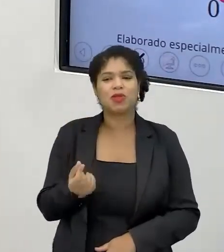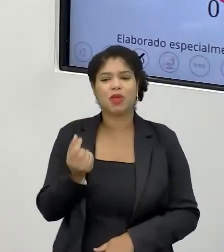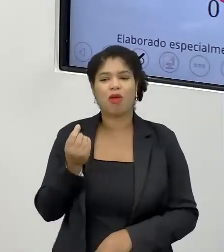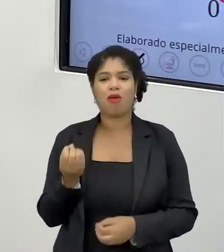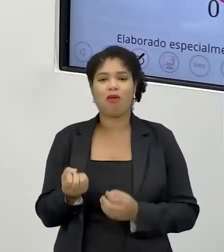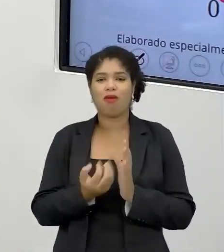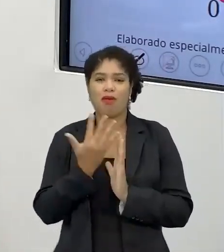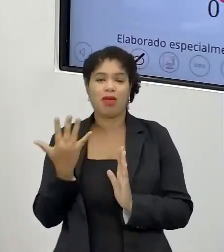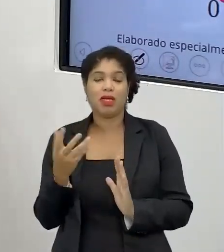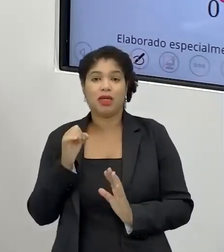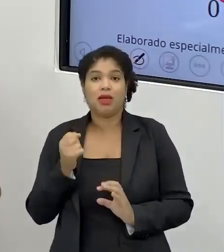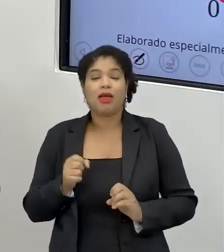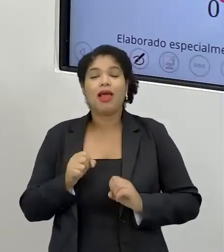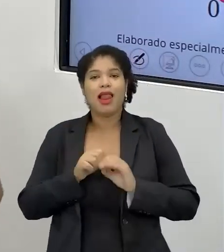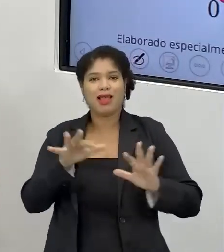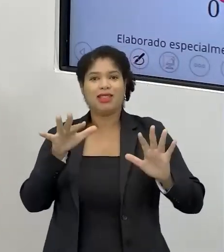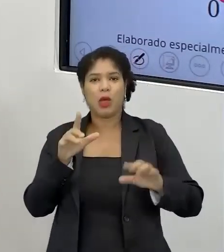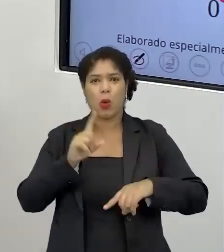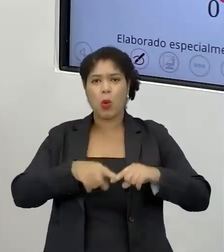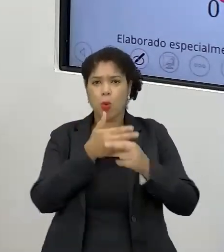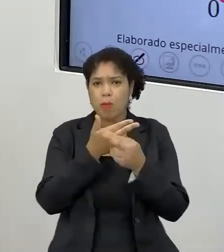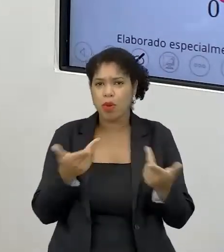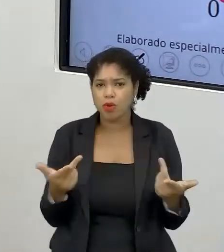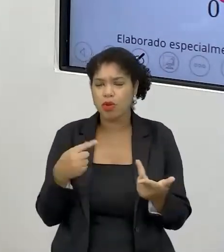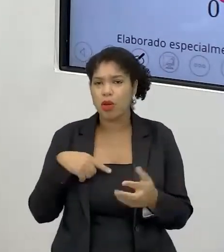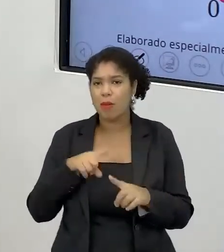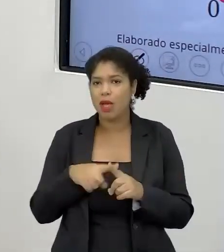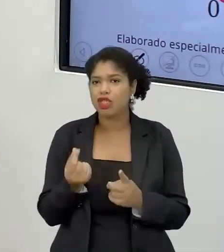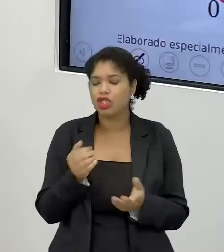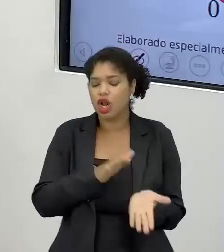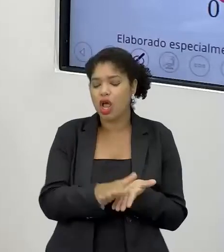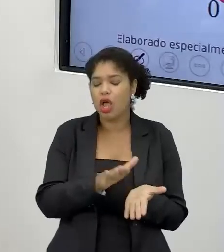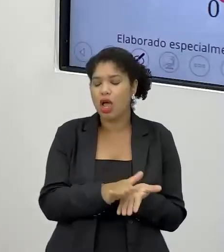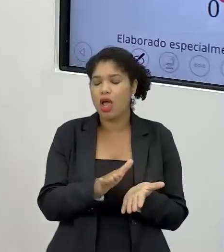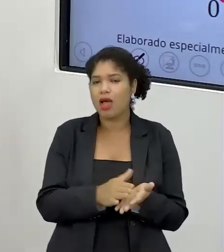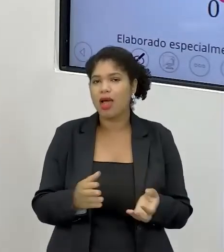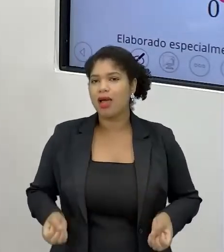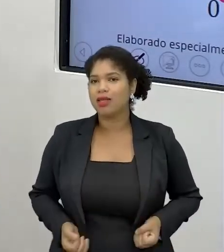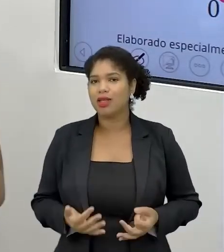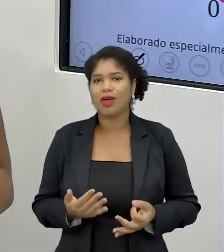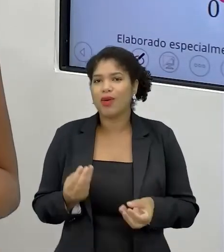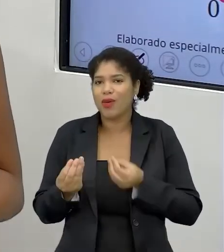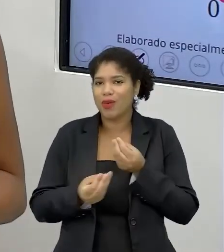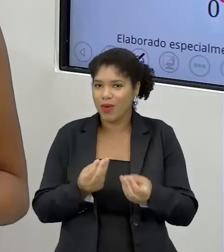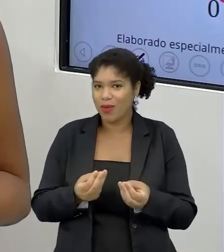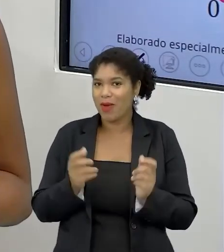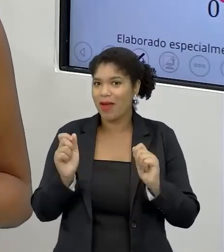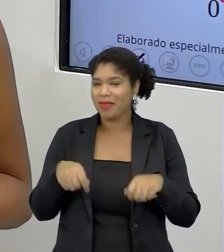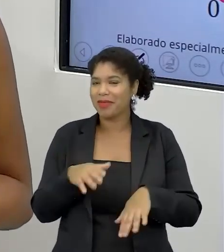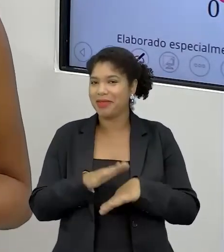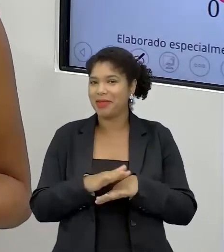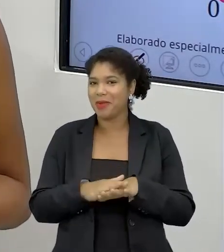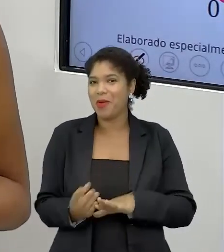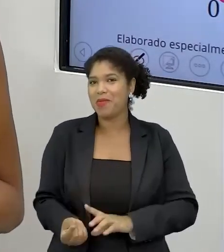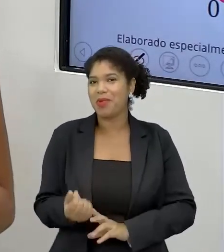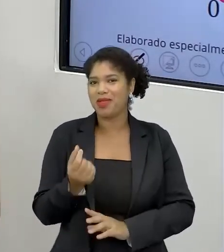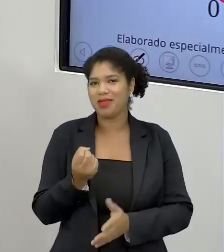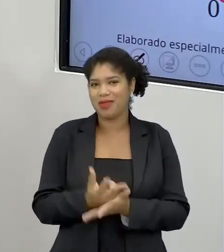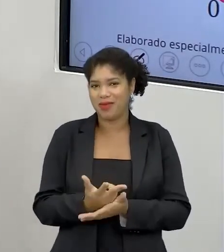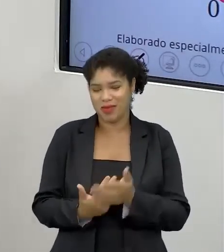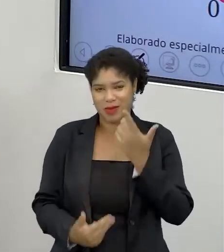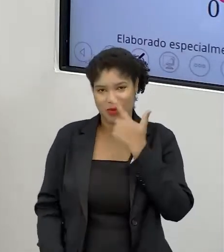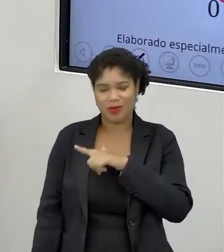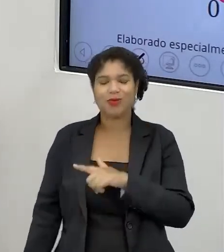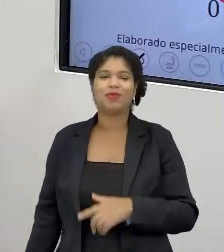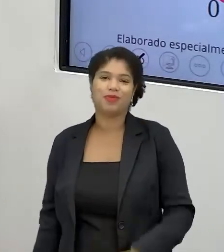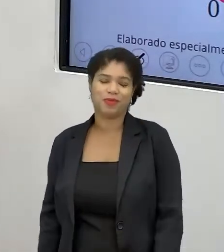no mercado, então eu preciso saber quanto eu vou gastar nesse produto para eu estabelecer meu preço de venda. E aí,